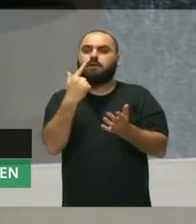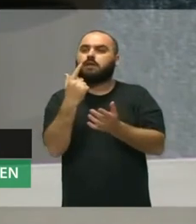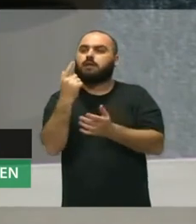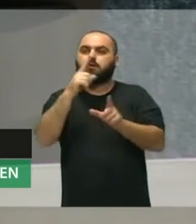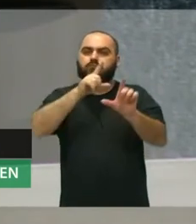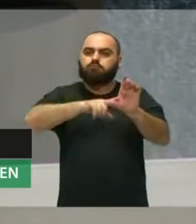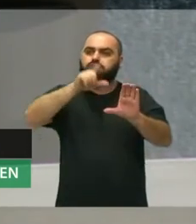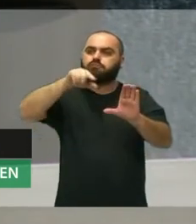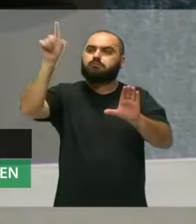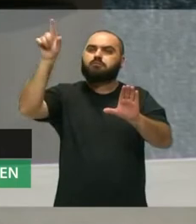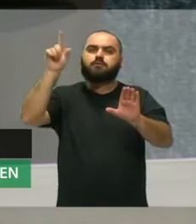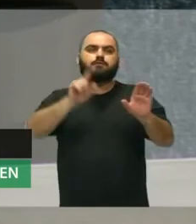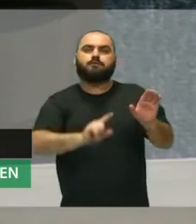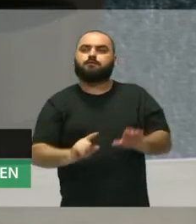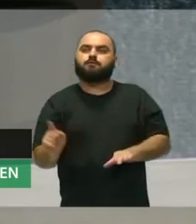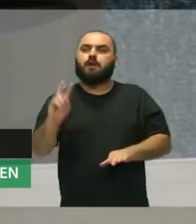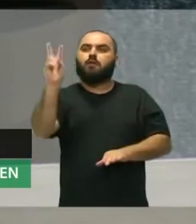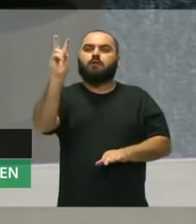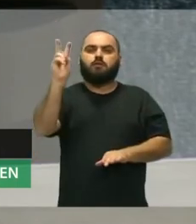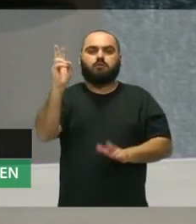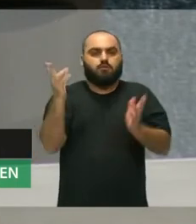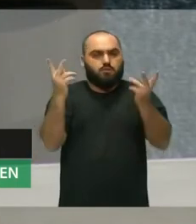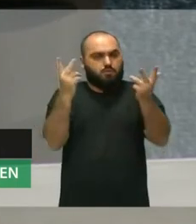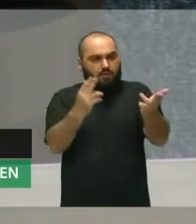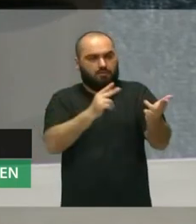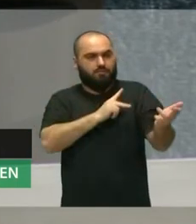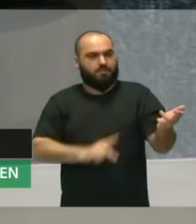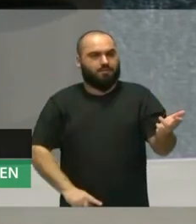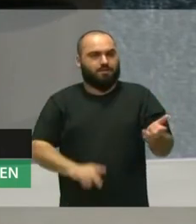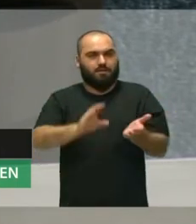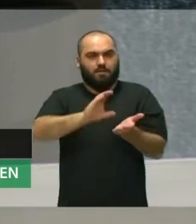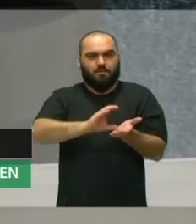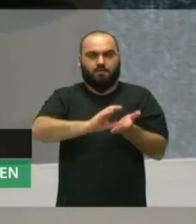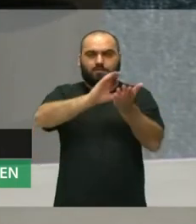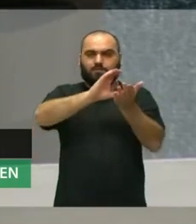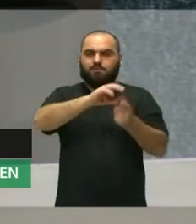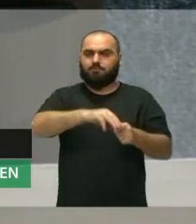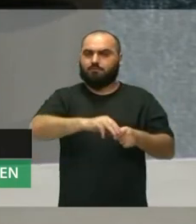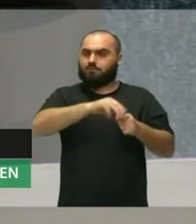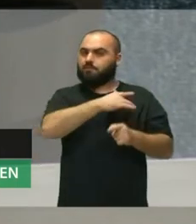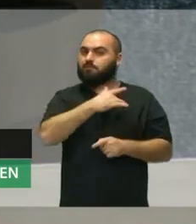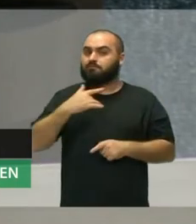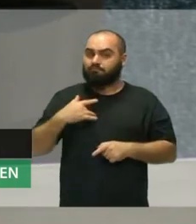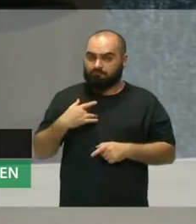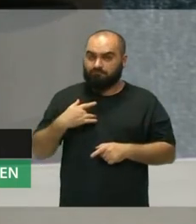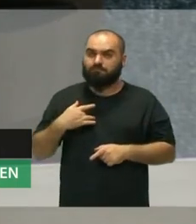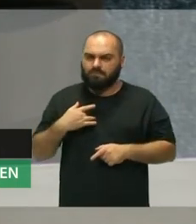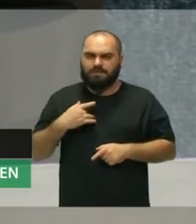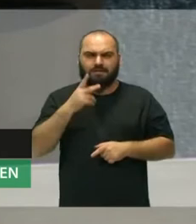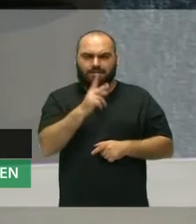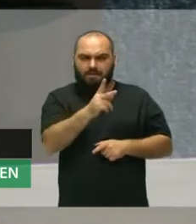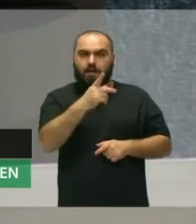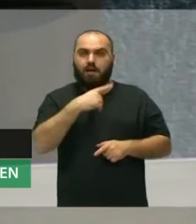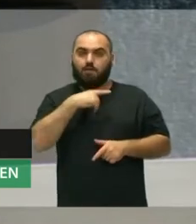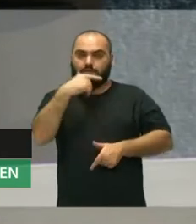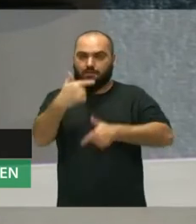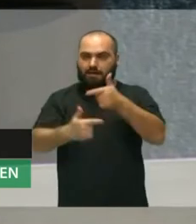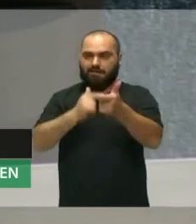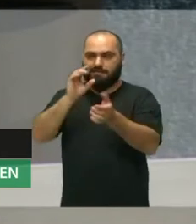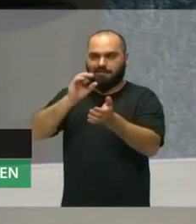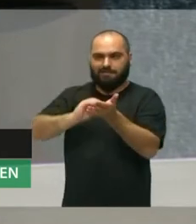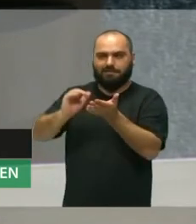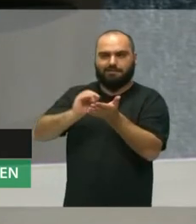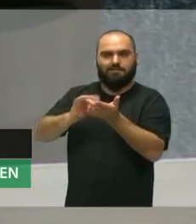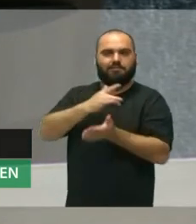presidente do Comusa trouxe também esses questionamentos, e eram sempre questionados, eu trabalhava na Secretaria de Saúde,